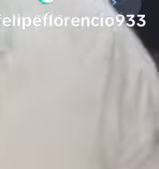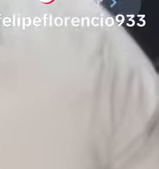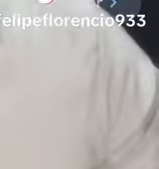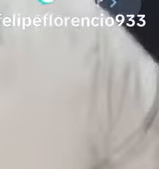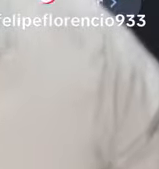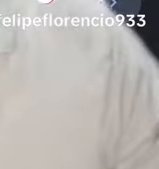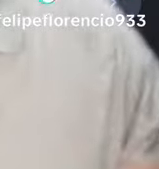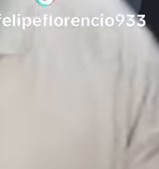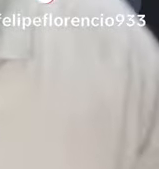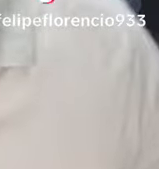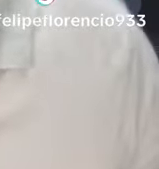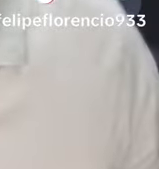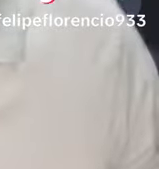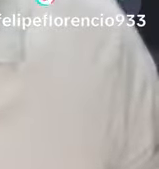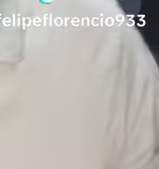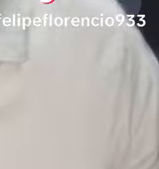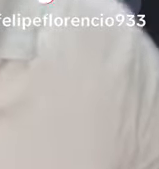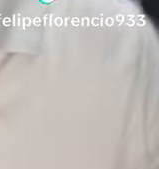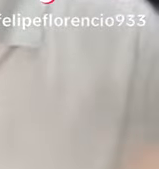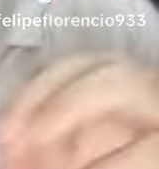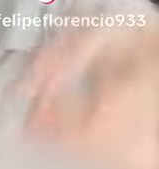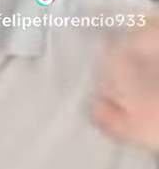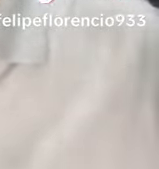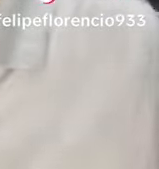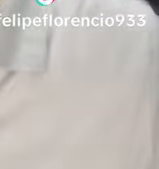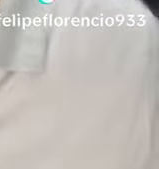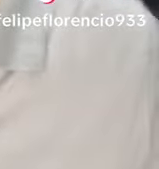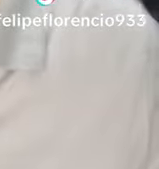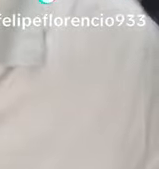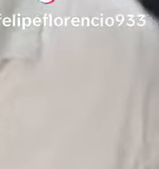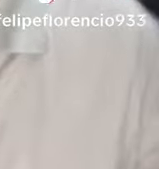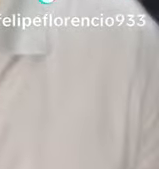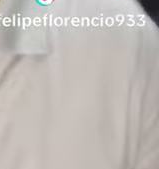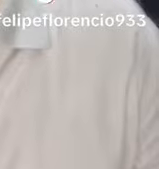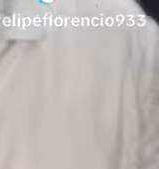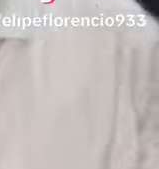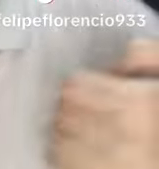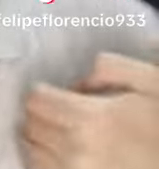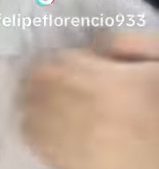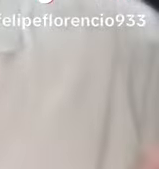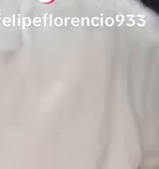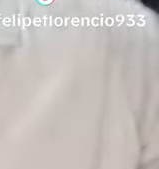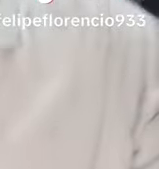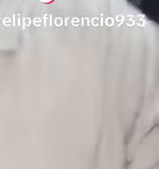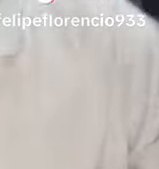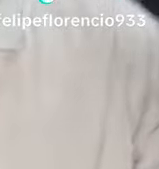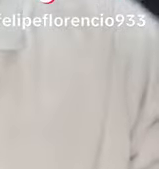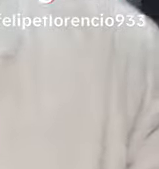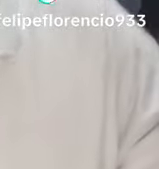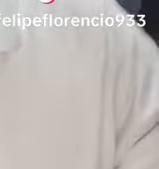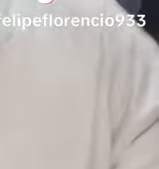ou discorda? Eu, depois dessas palavras, não tenho mais nada a acrescentar, senão dizer eu concordo plenamente.